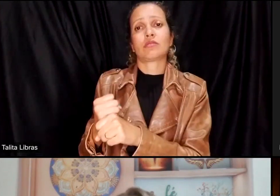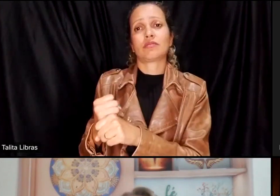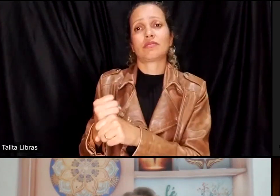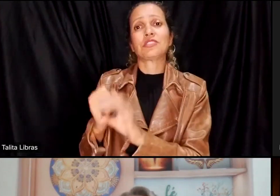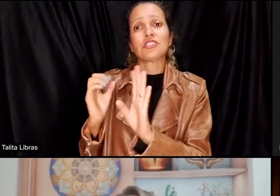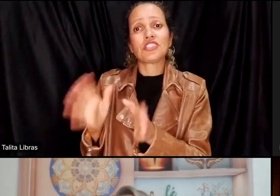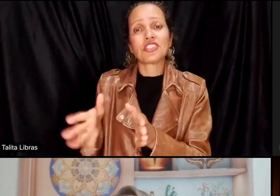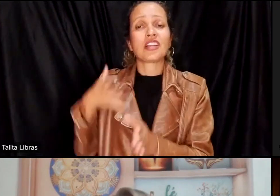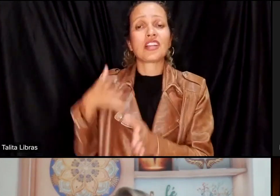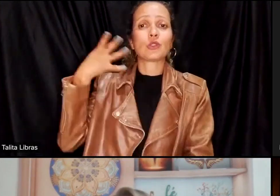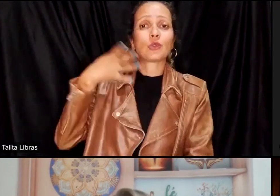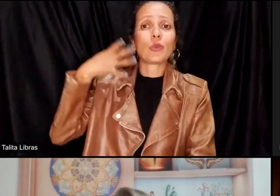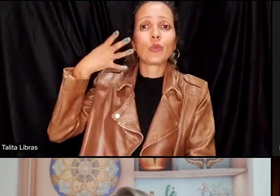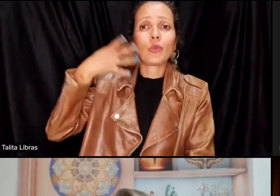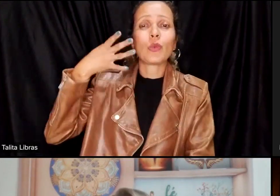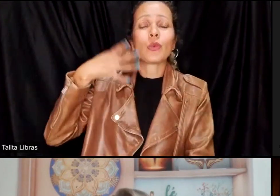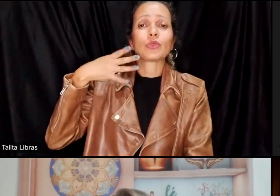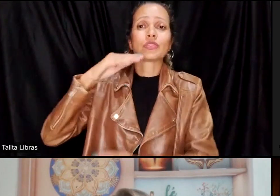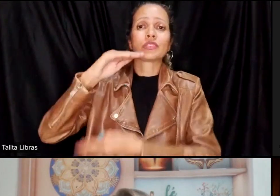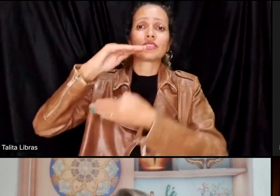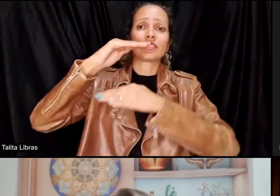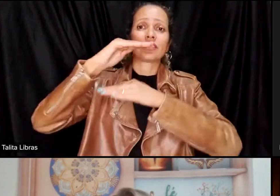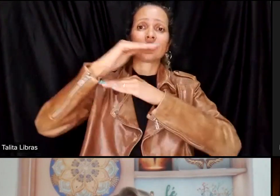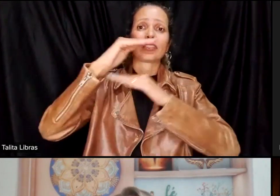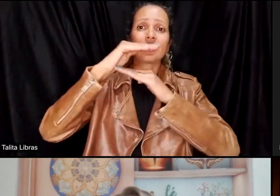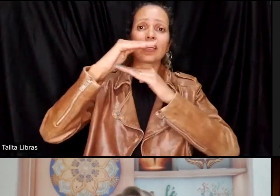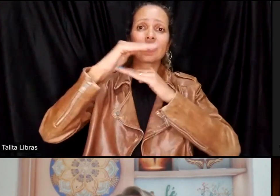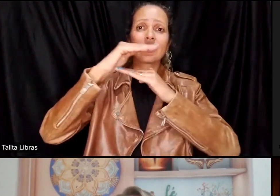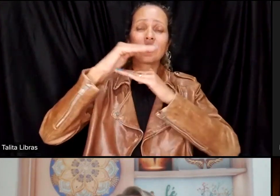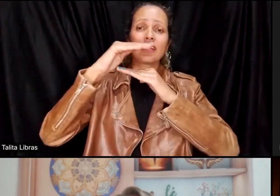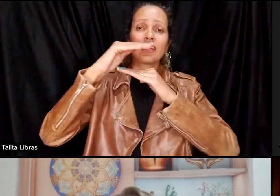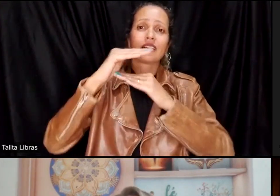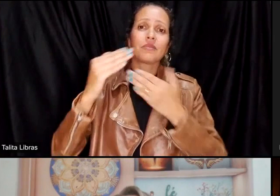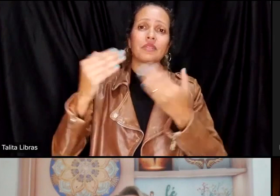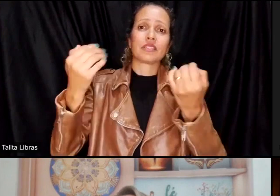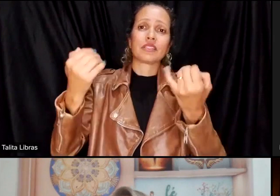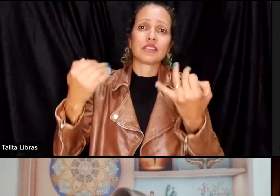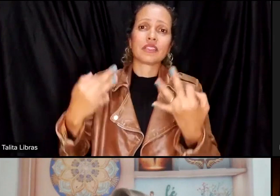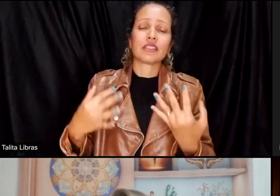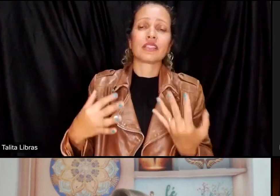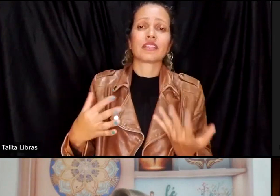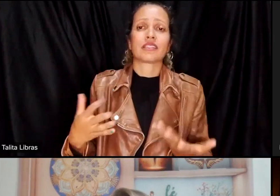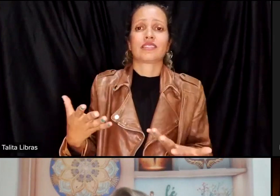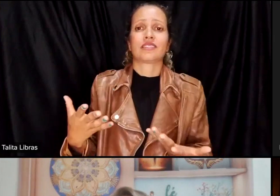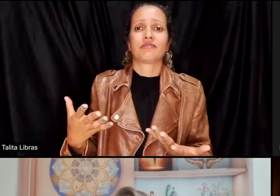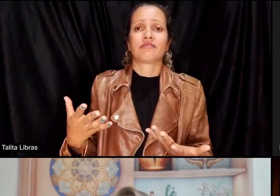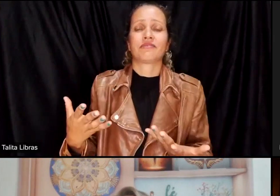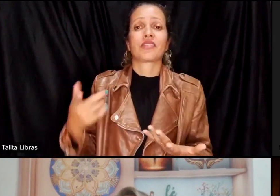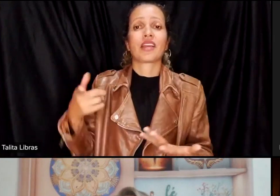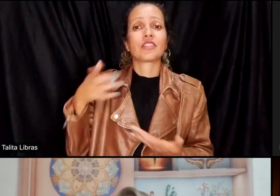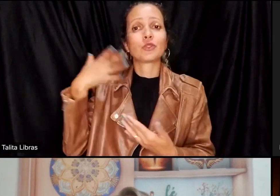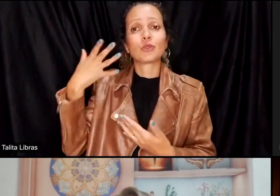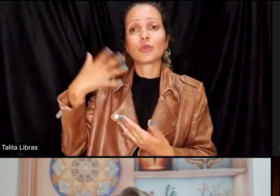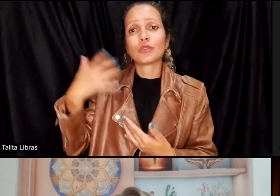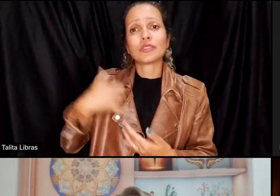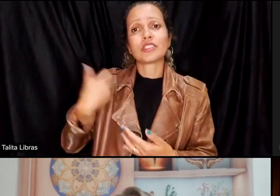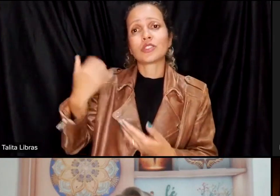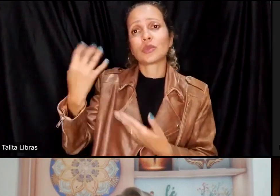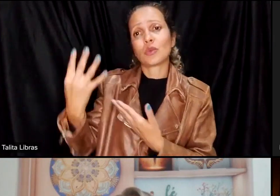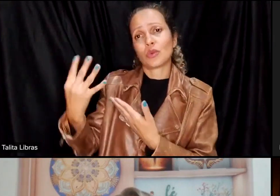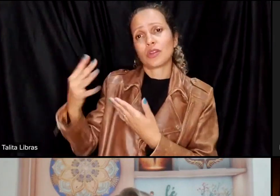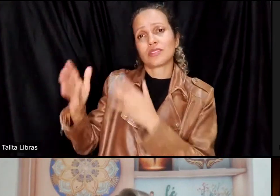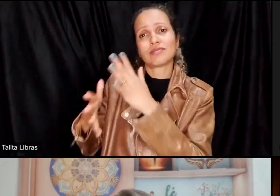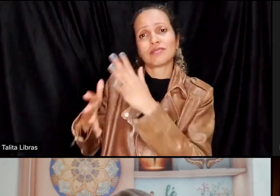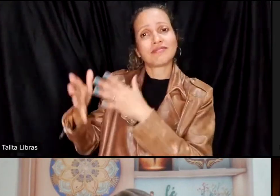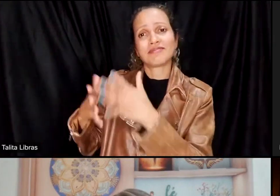porque estavam tentando fechar a escola dela, né, então, assim, existe muito isso, porque, assim, quando